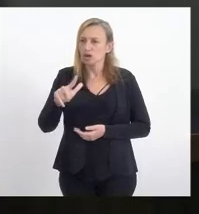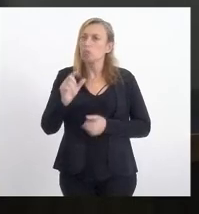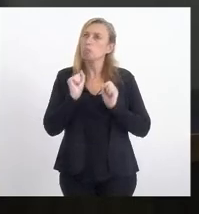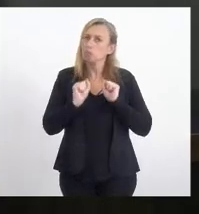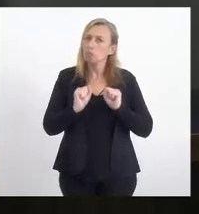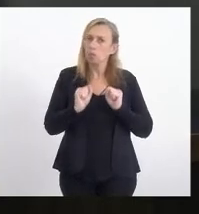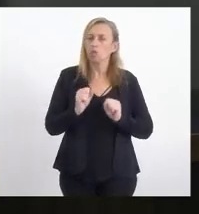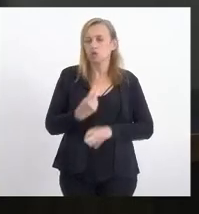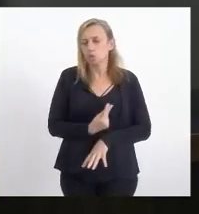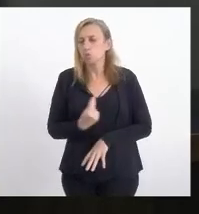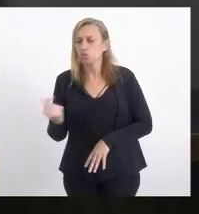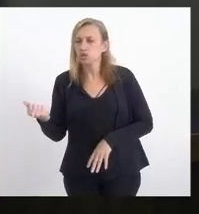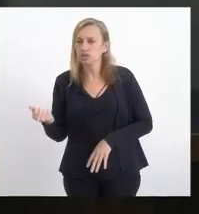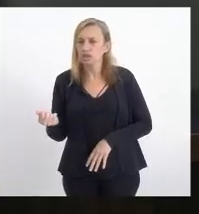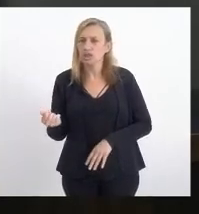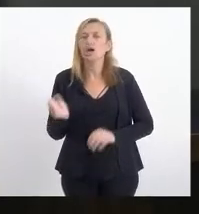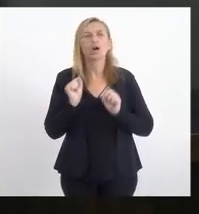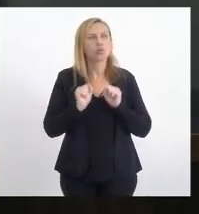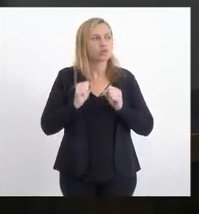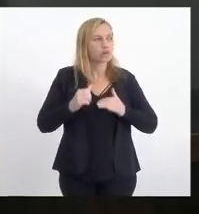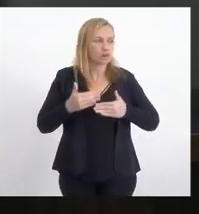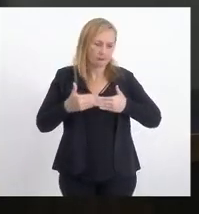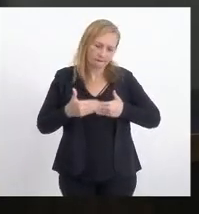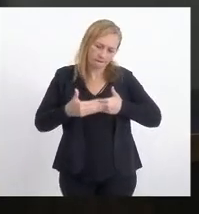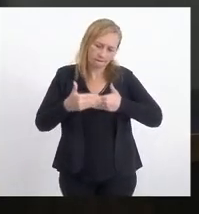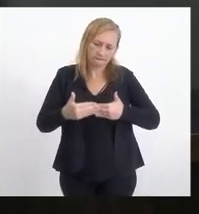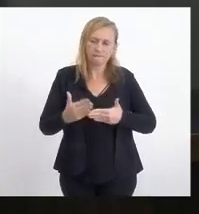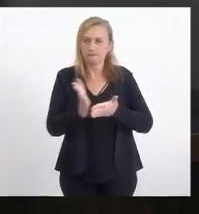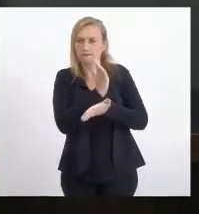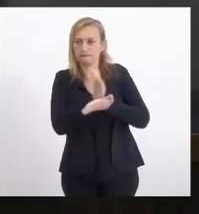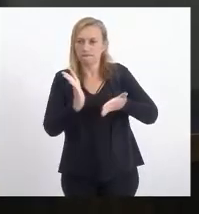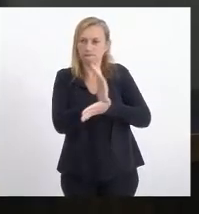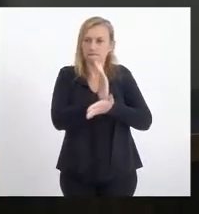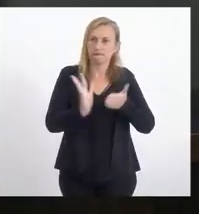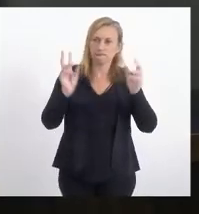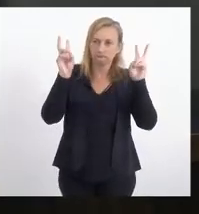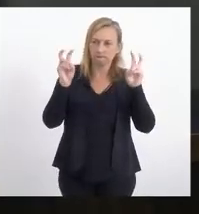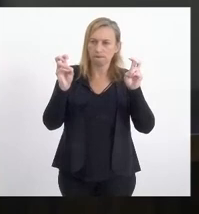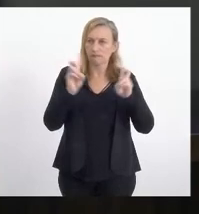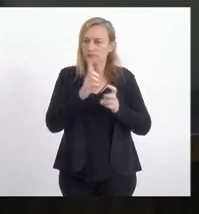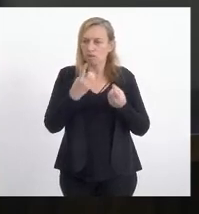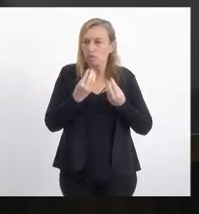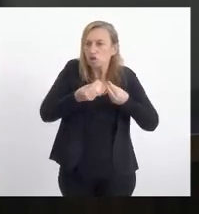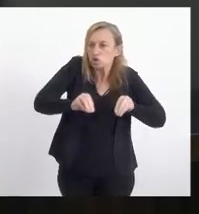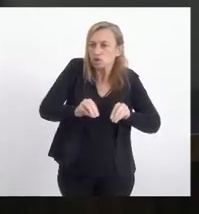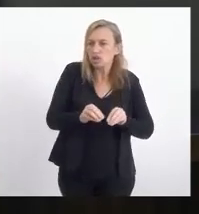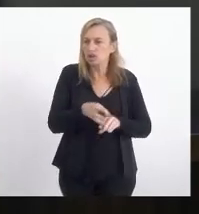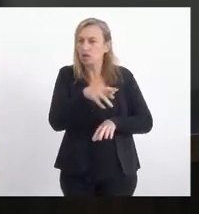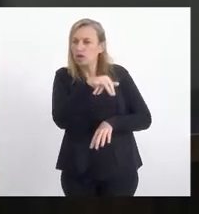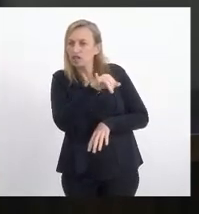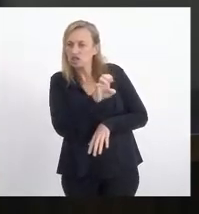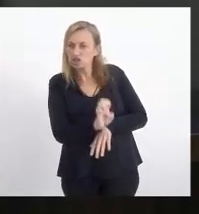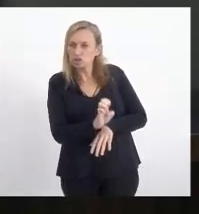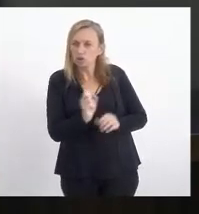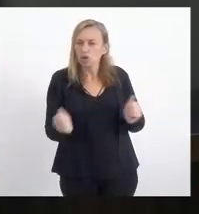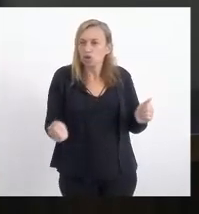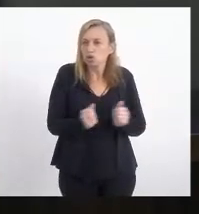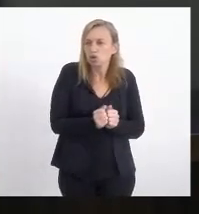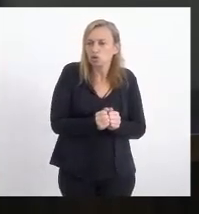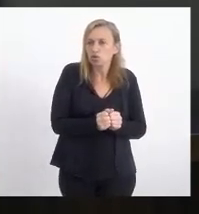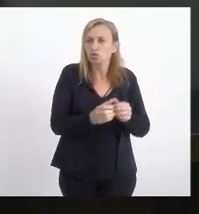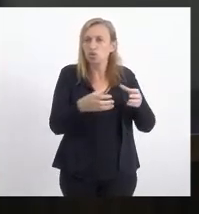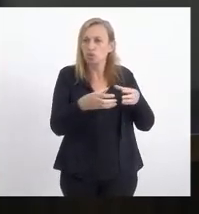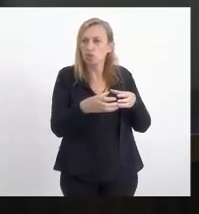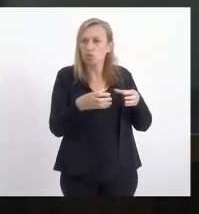até como saída para podermos avançar em algumas questões sem ferir o regime nos debruçarmos junto com o